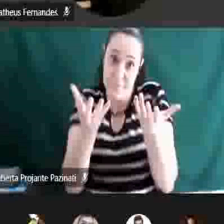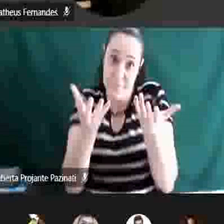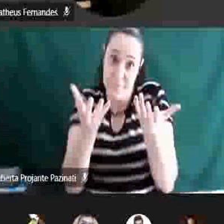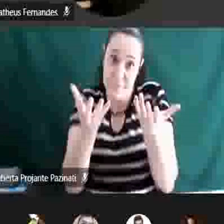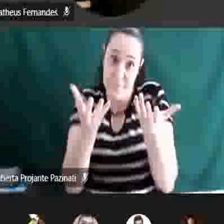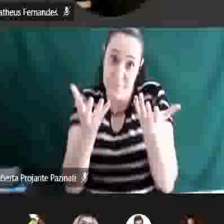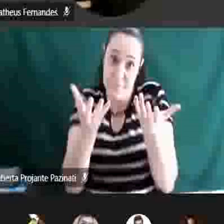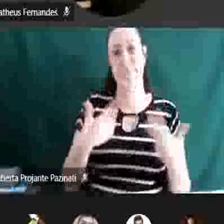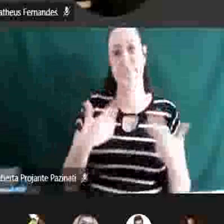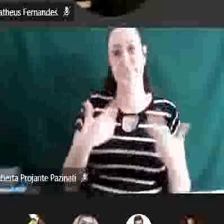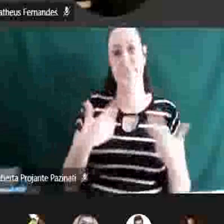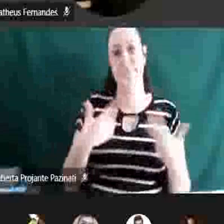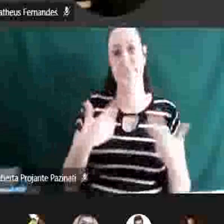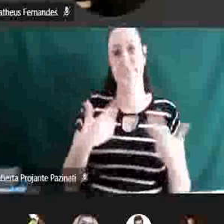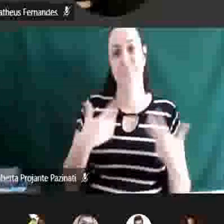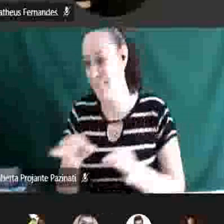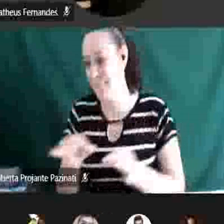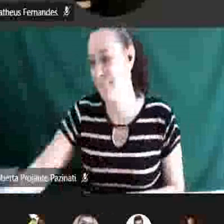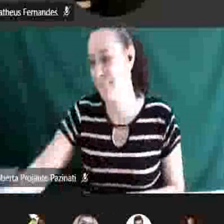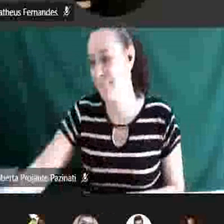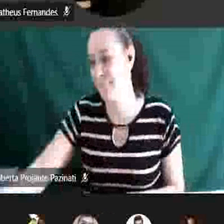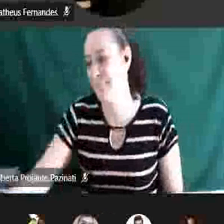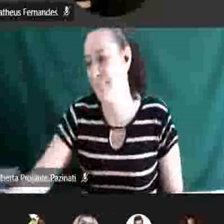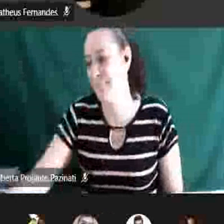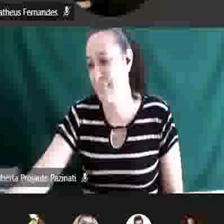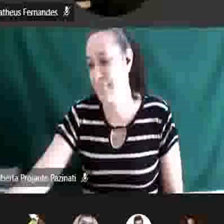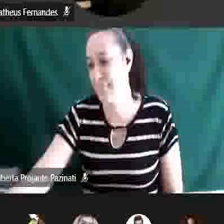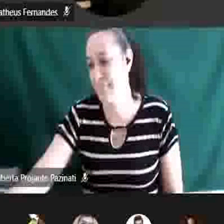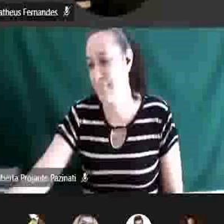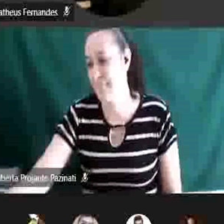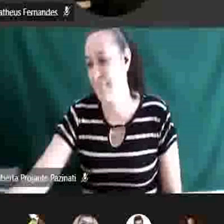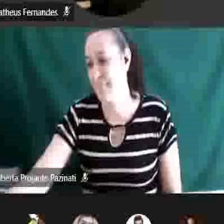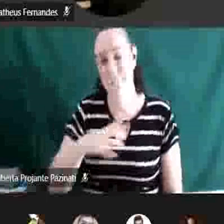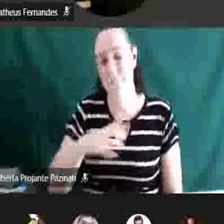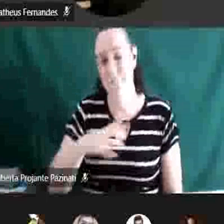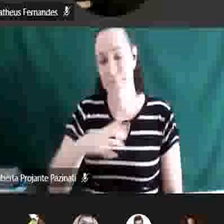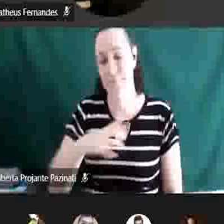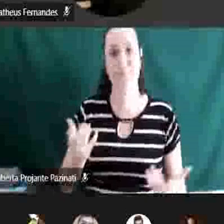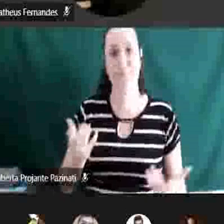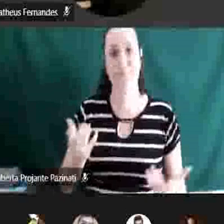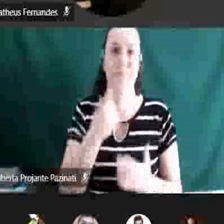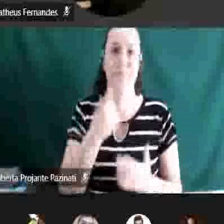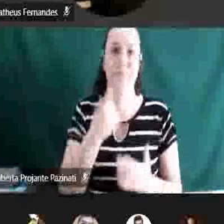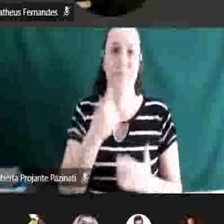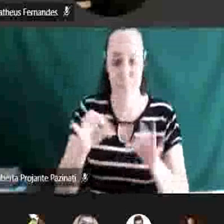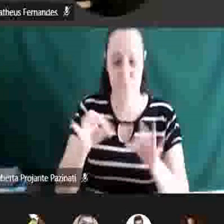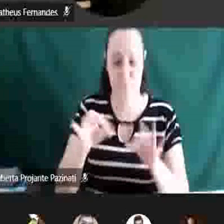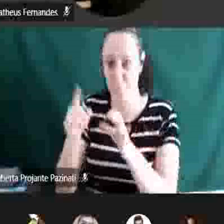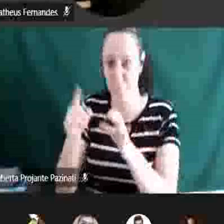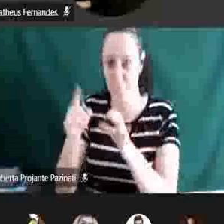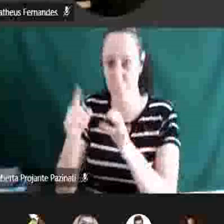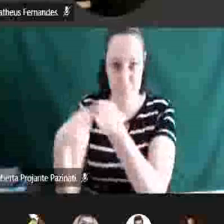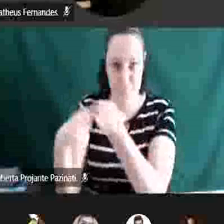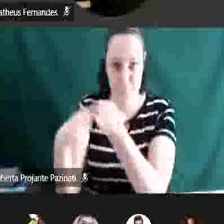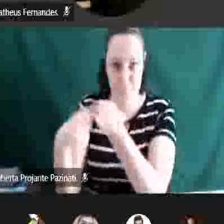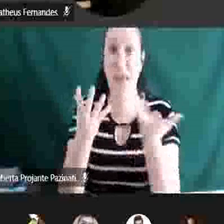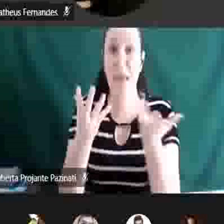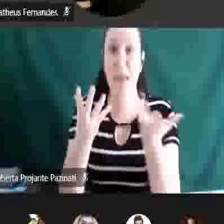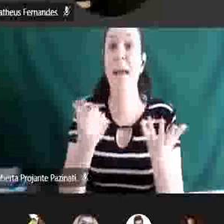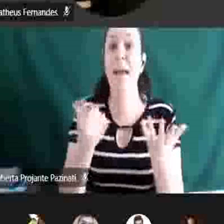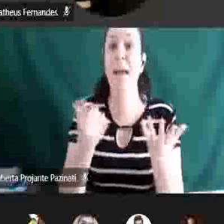www.patricia.bio.br, o navegador enviará essa questão ao sistema de DNS do computador, ou seja, para o Resolver. Este encaminhará para o